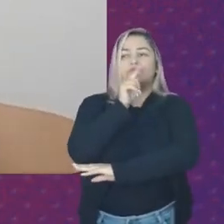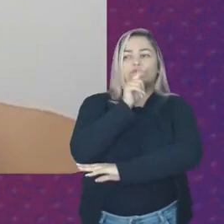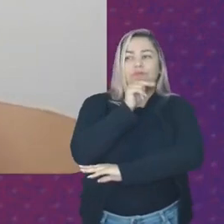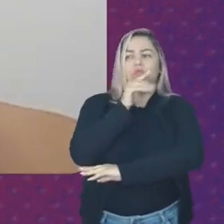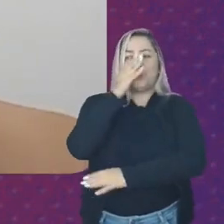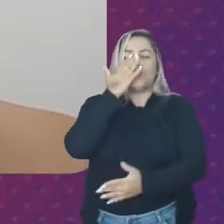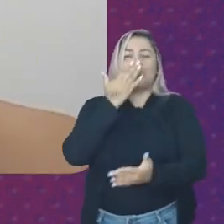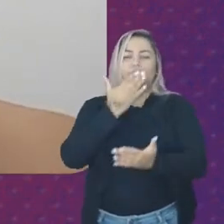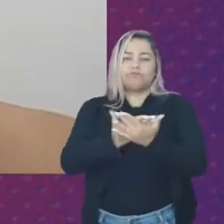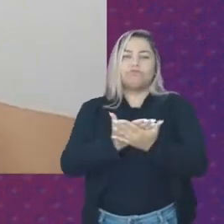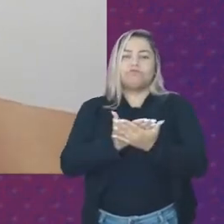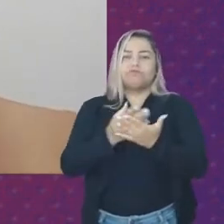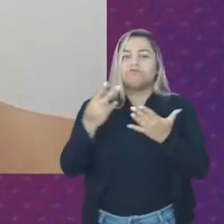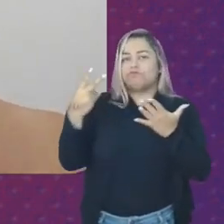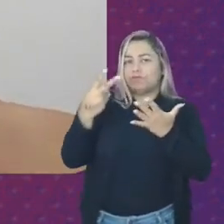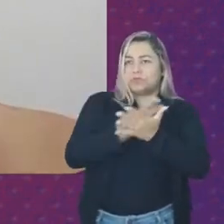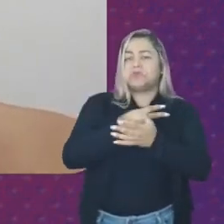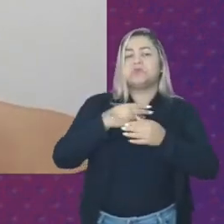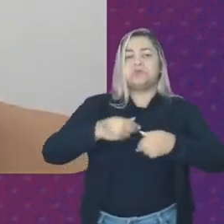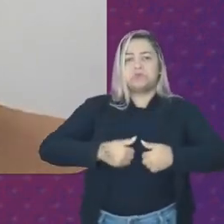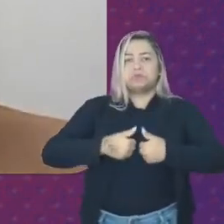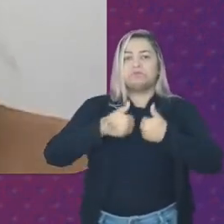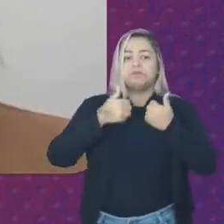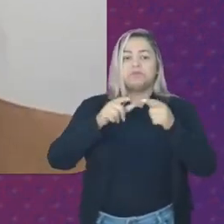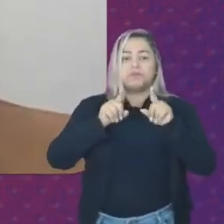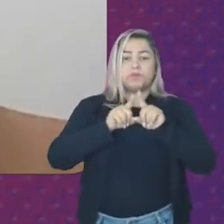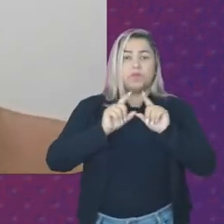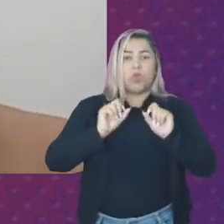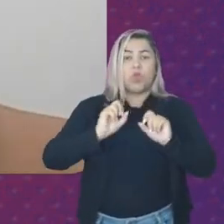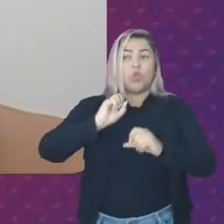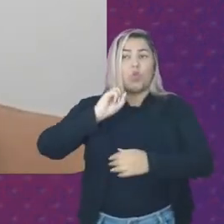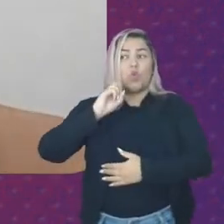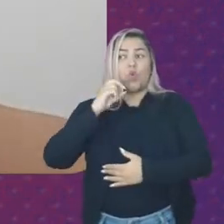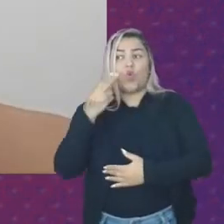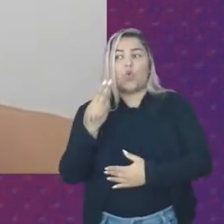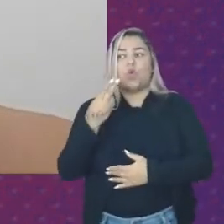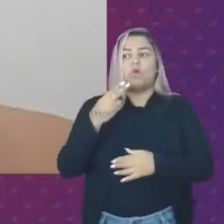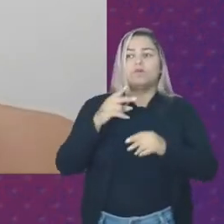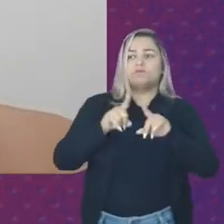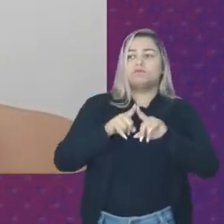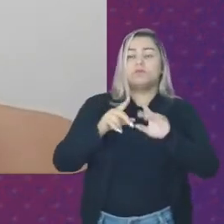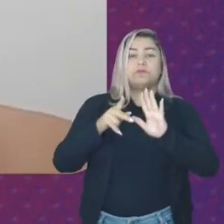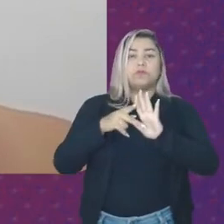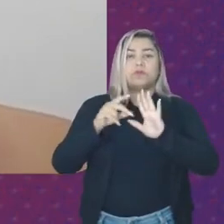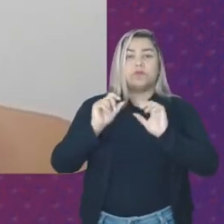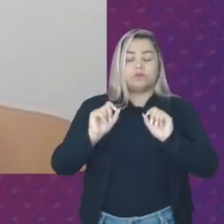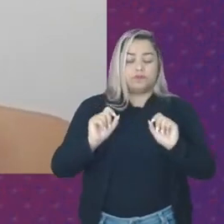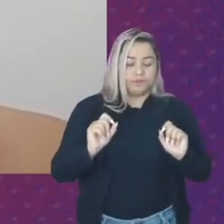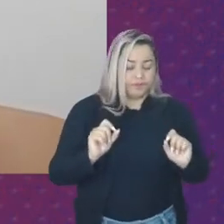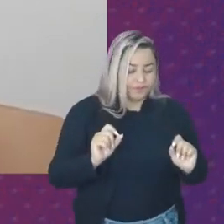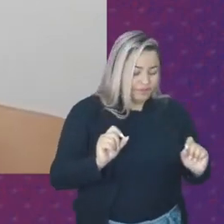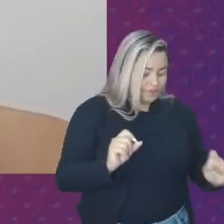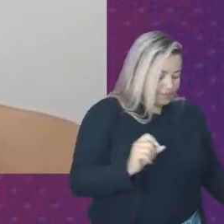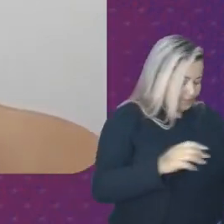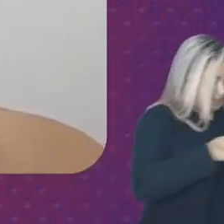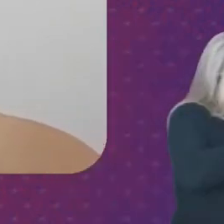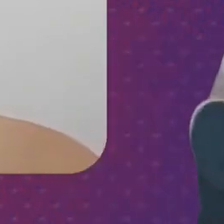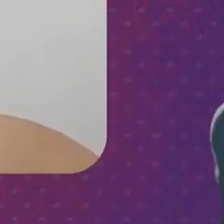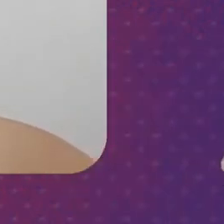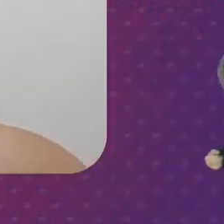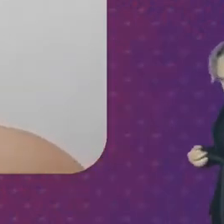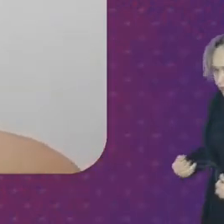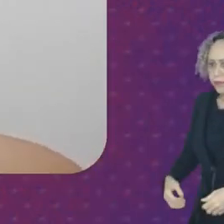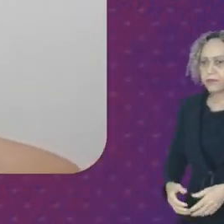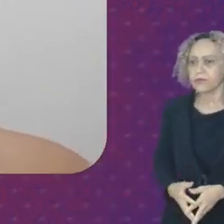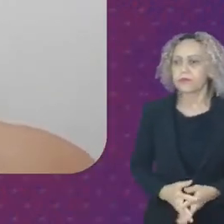acredito que funciona muito bem como secundário ou caráter prioritário mesmo da construção dos